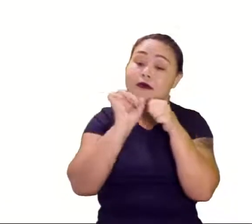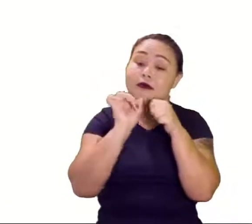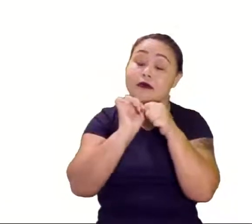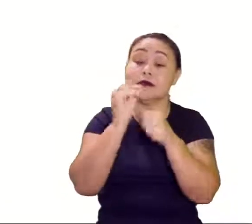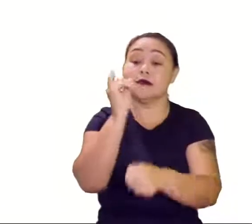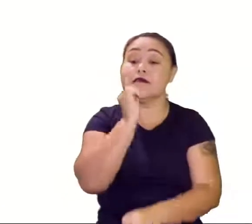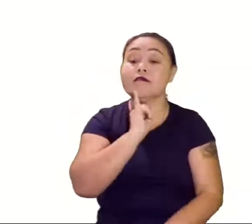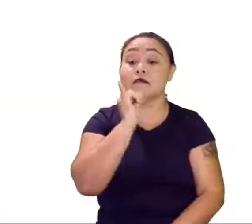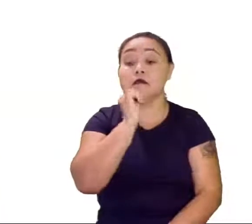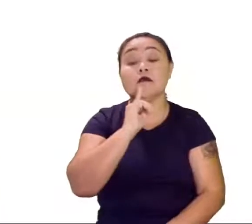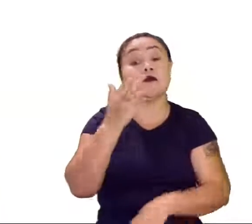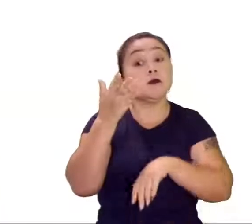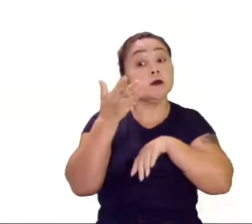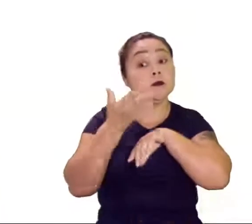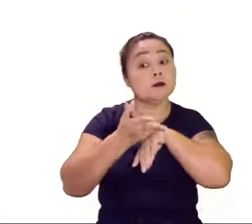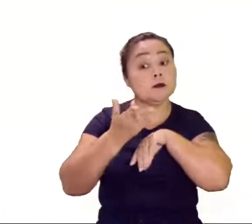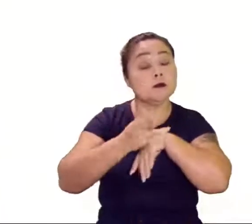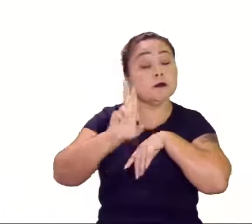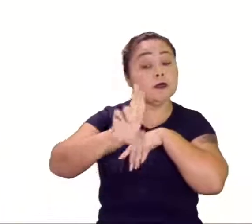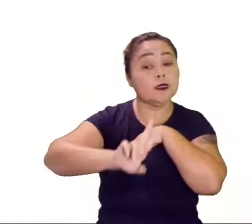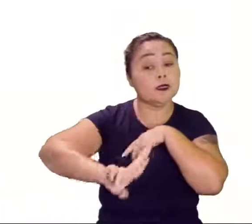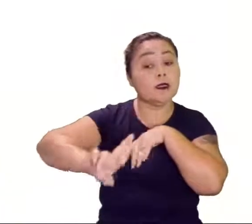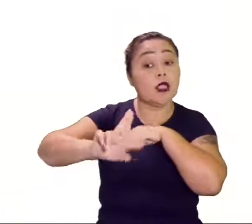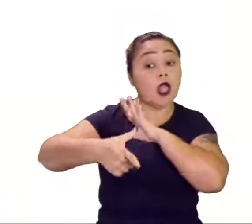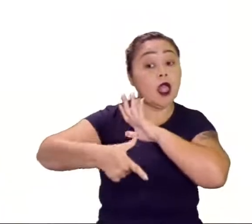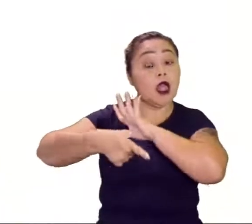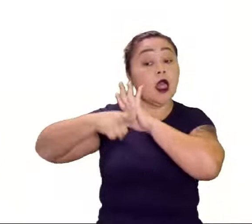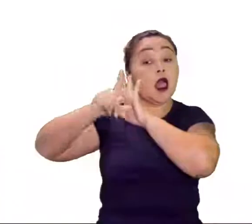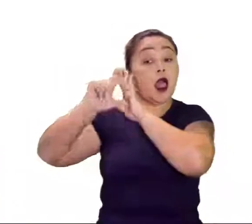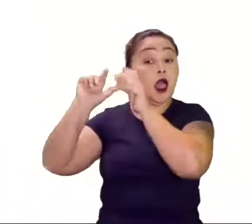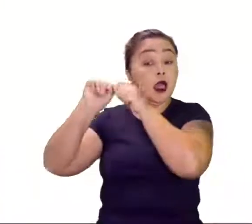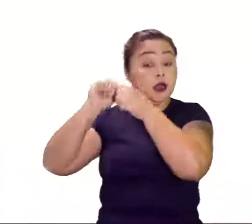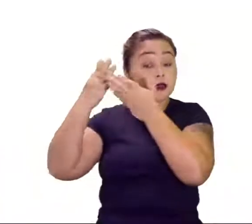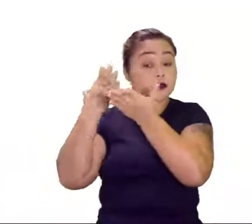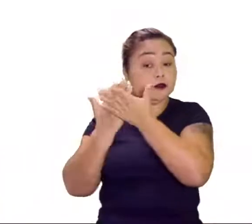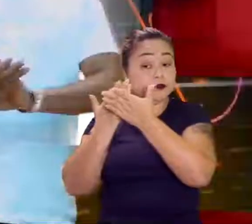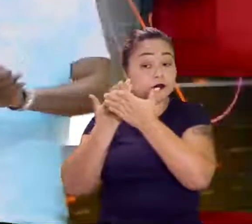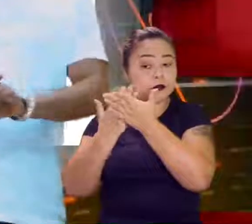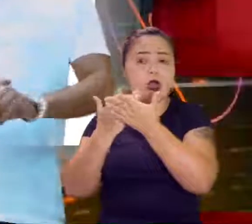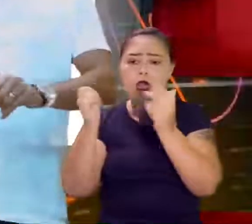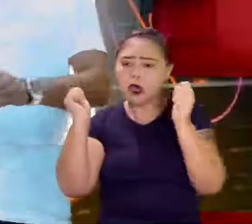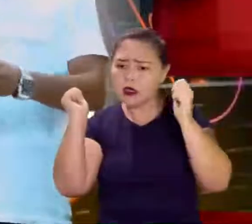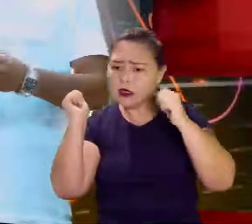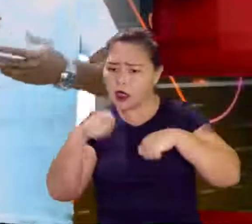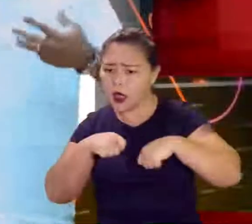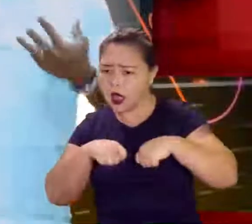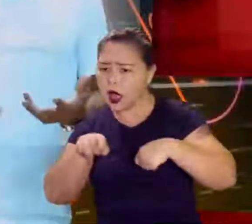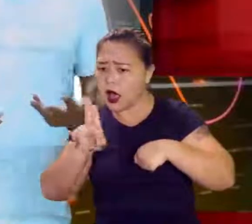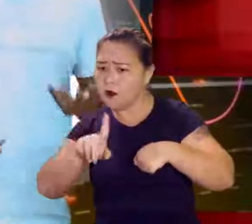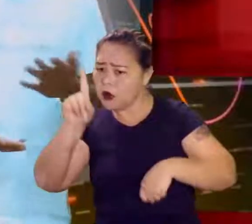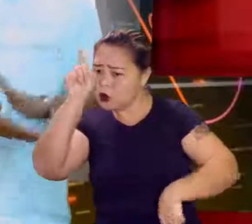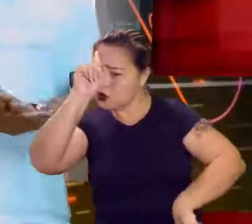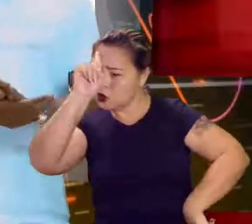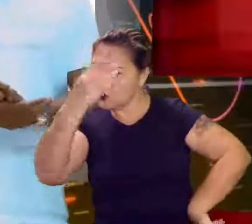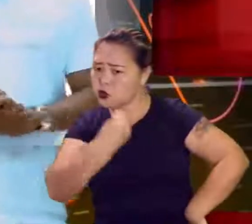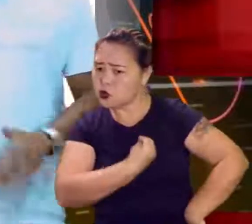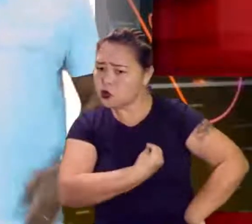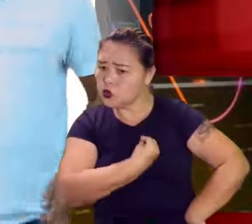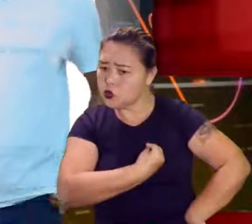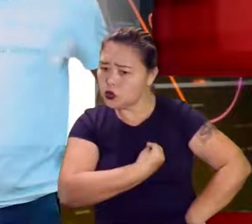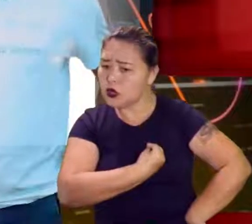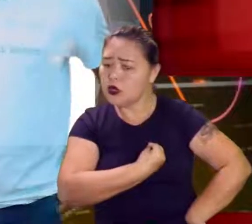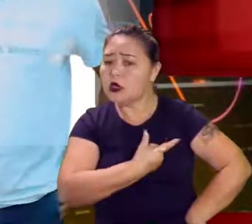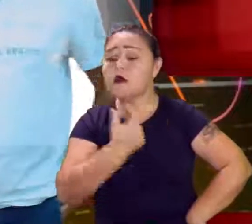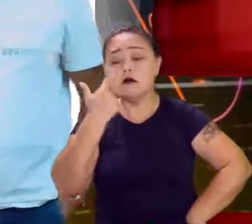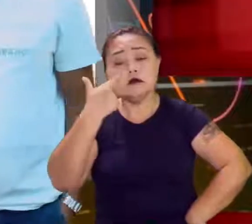exemplo agora prático, aplicado, né? Antes da aula das aplicações. Uai, e dá de aplicar isso no dia a dia? Ou se dá, né? A gente